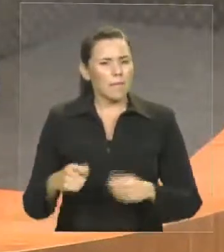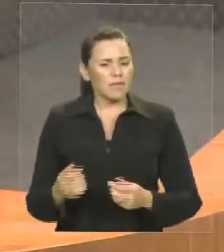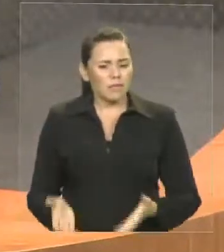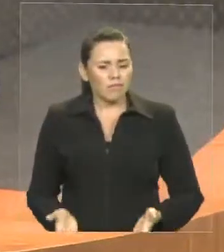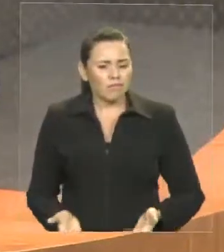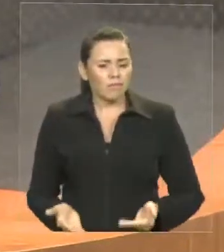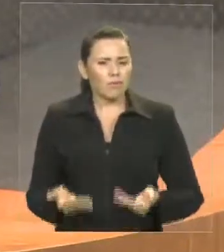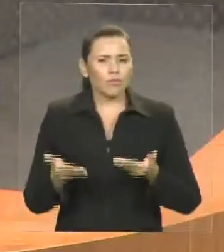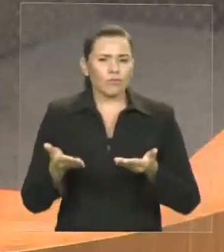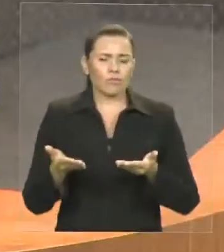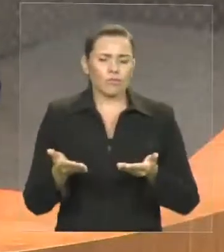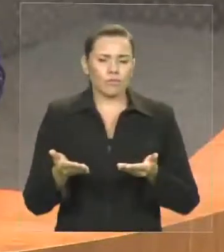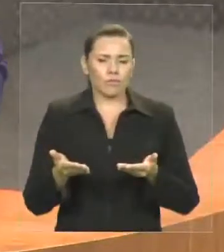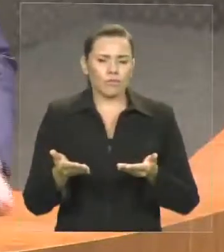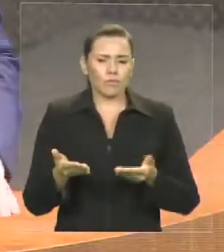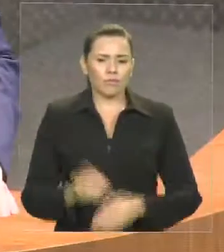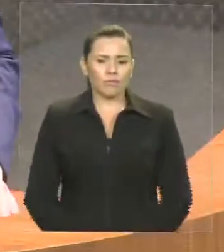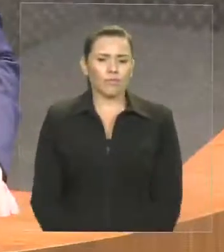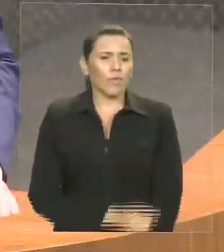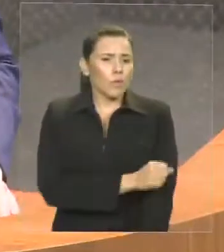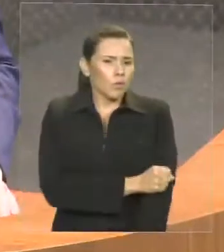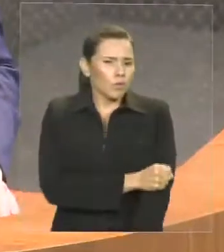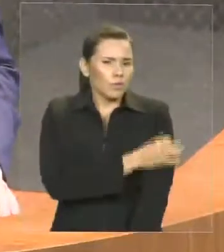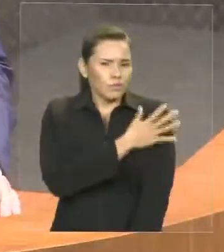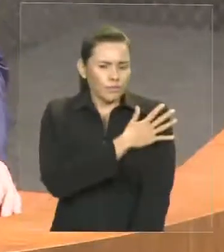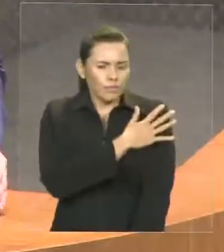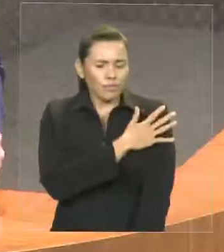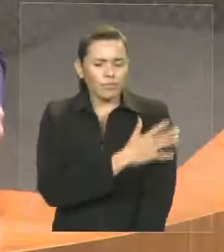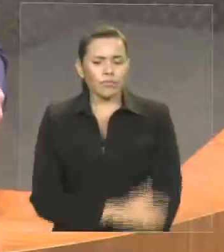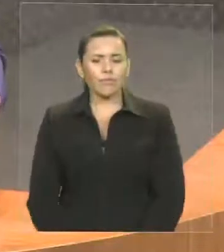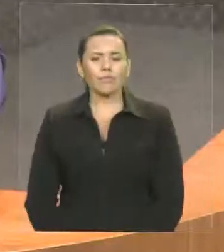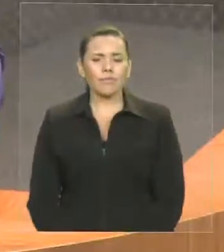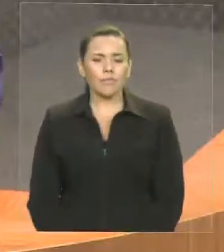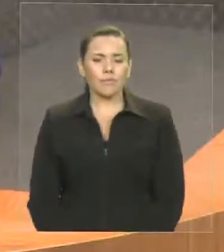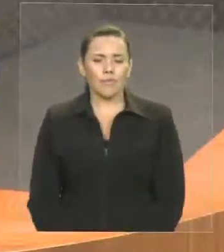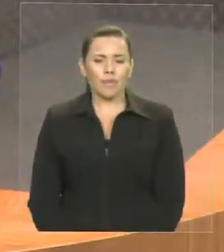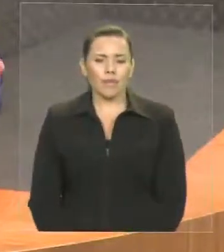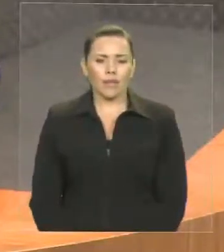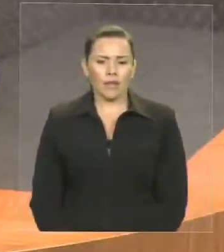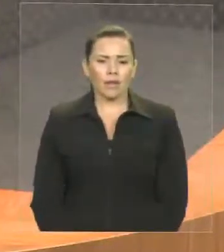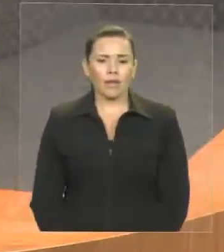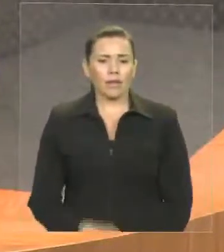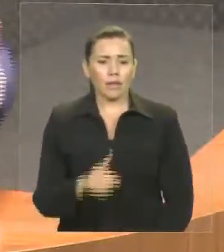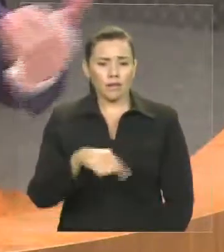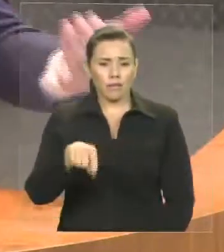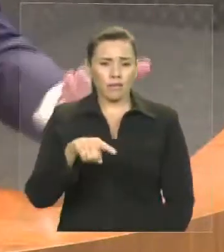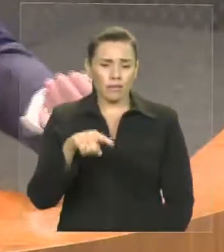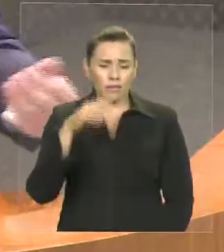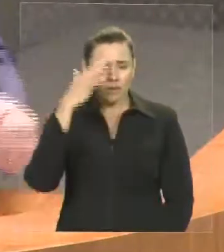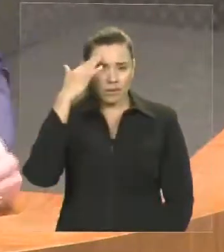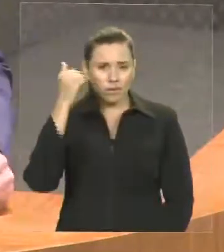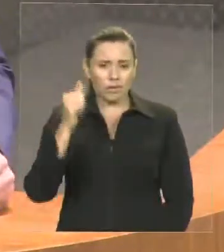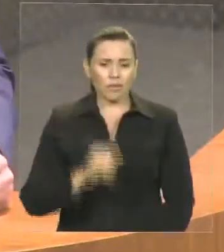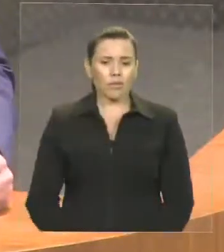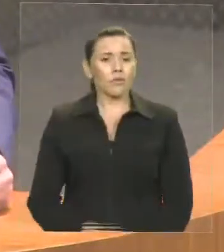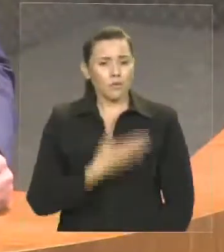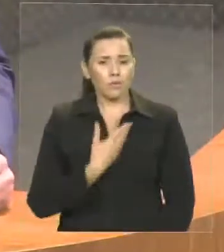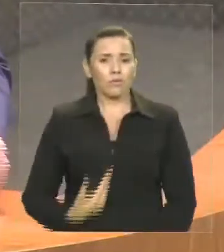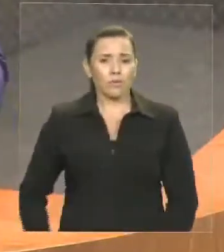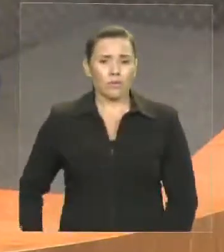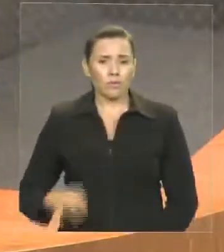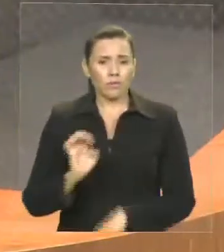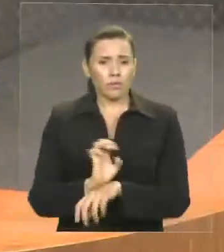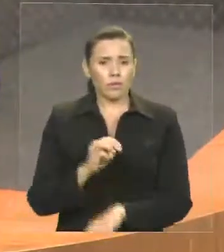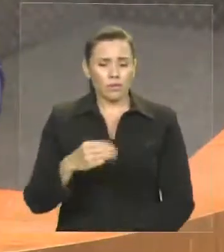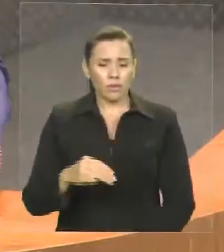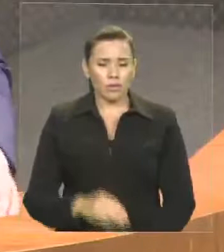ensino fundamental. O ensino fundamental que é desejo de todos, inclusive o governo do Maranhão,